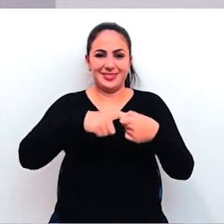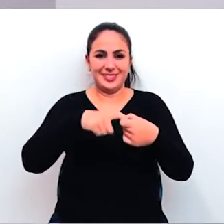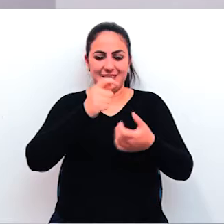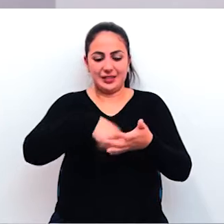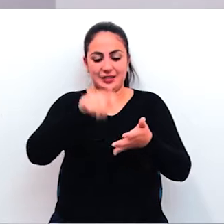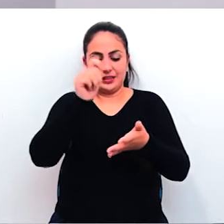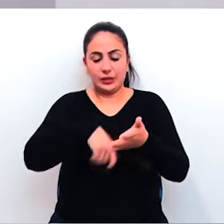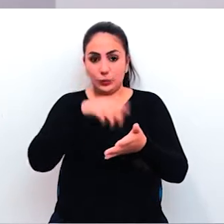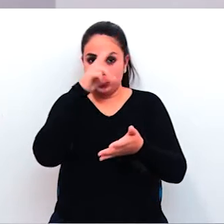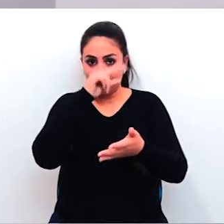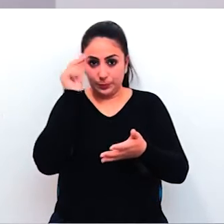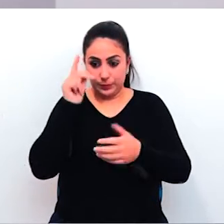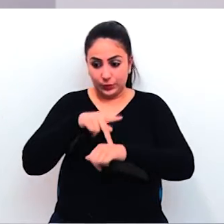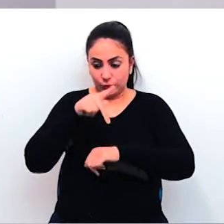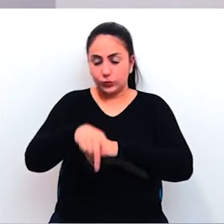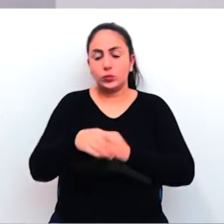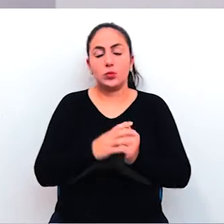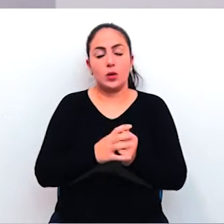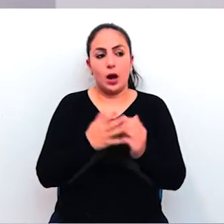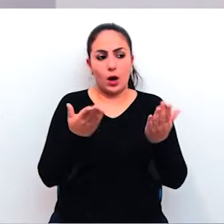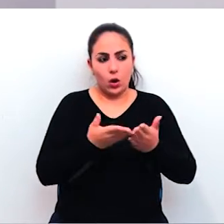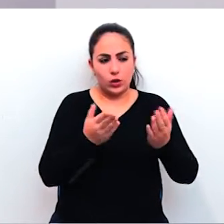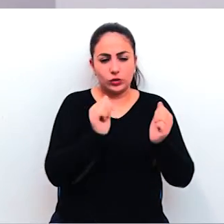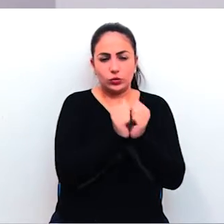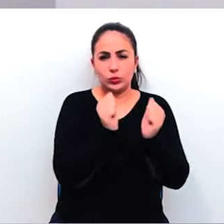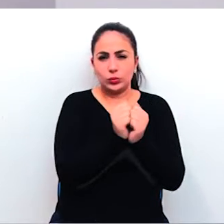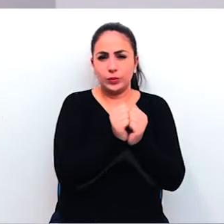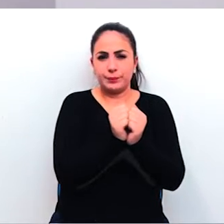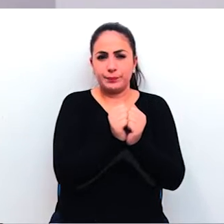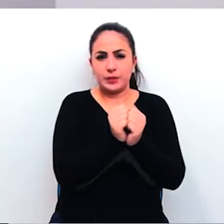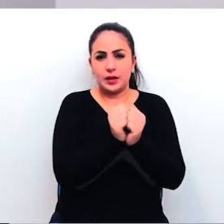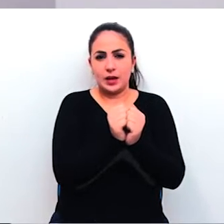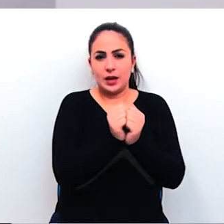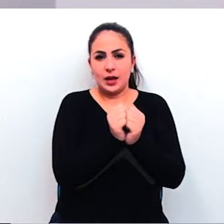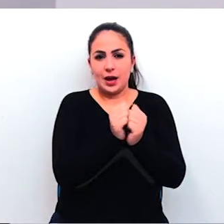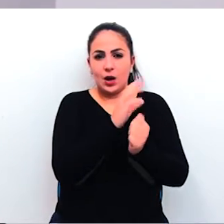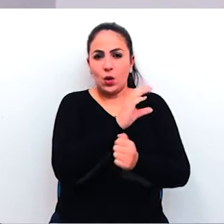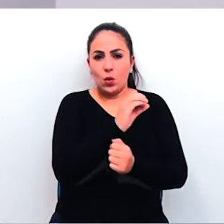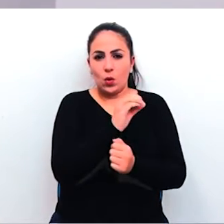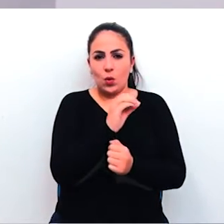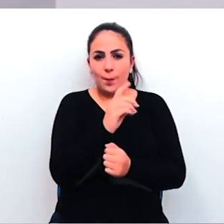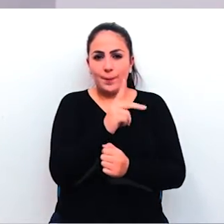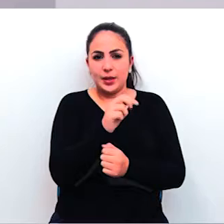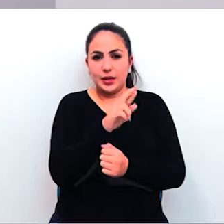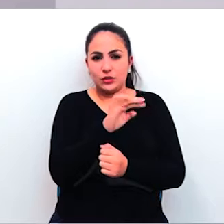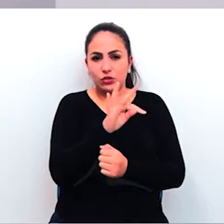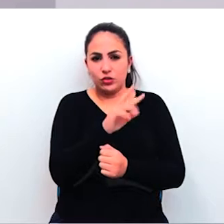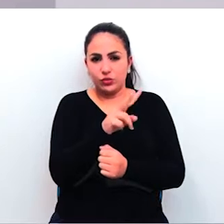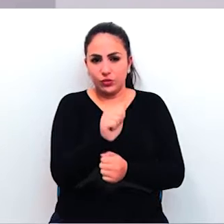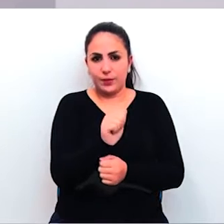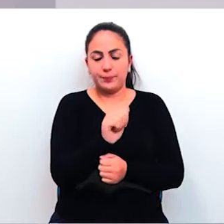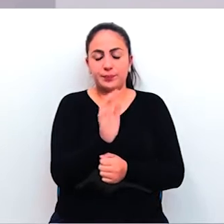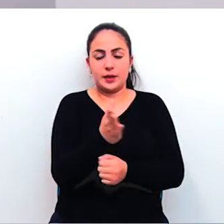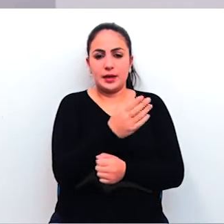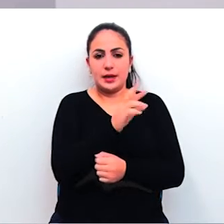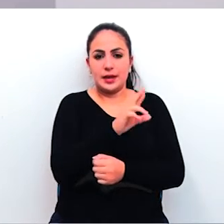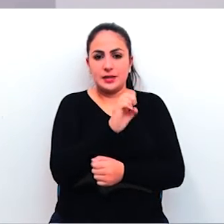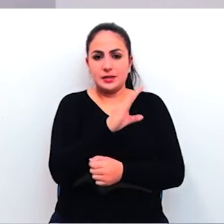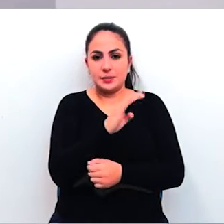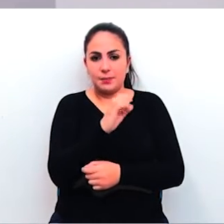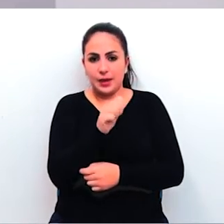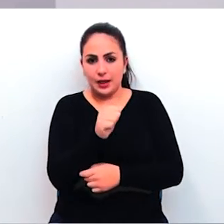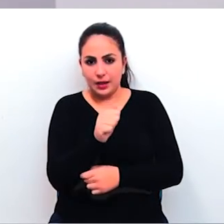convênio assinado ea ea cooperativa recebeu ela que é que faz a gestão